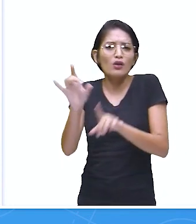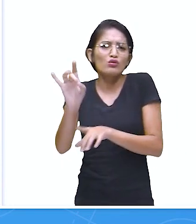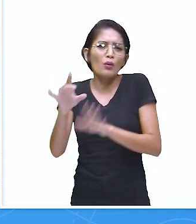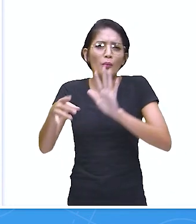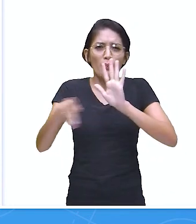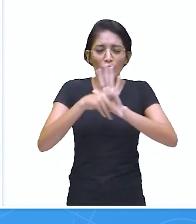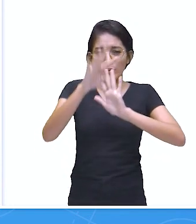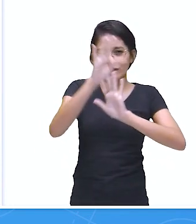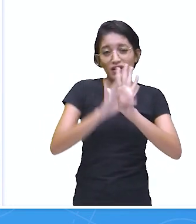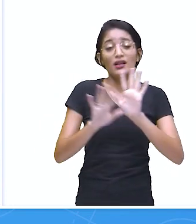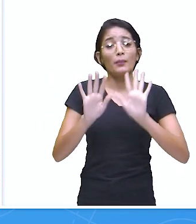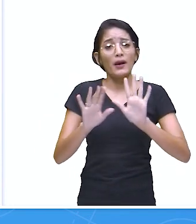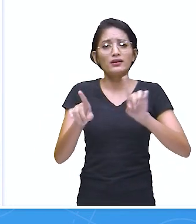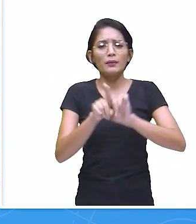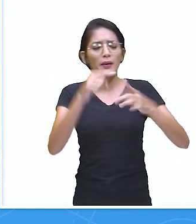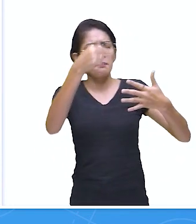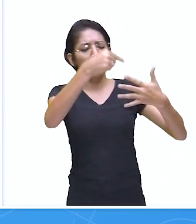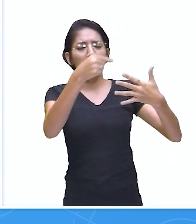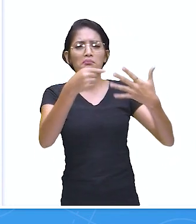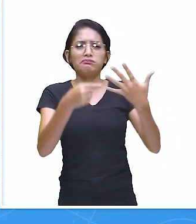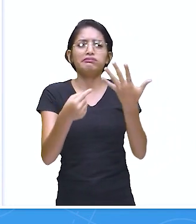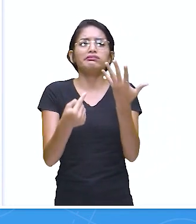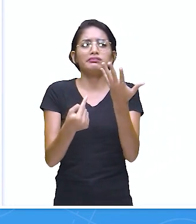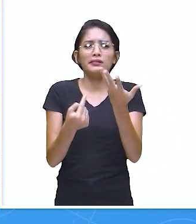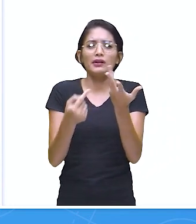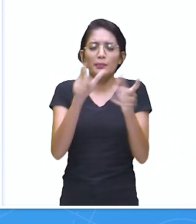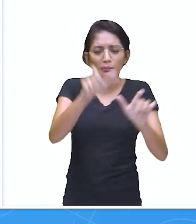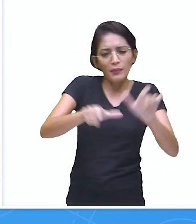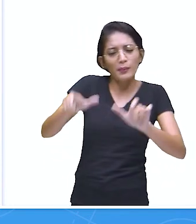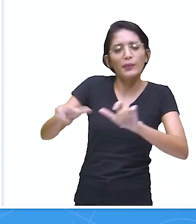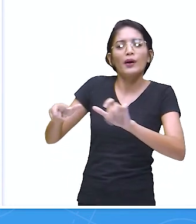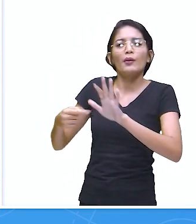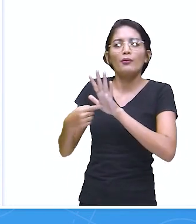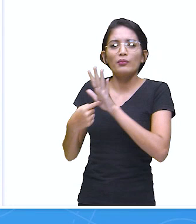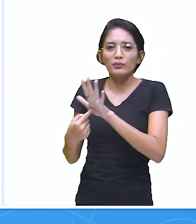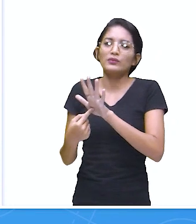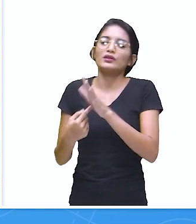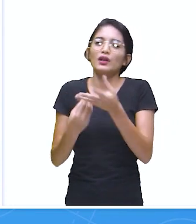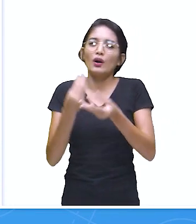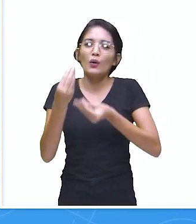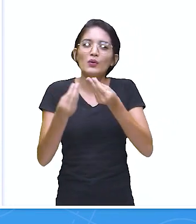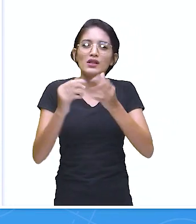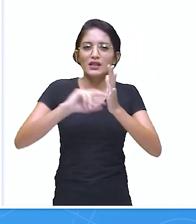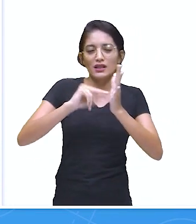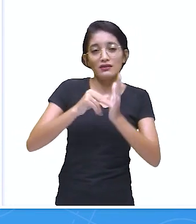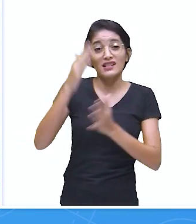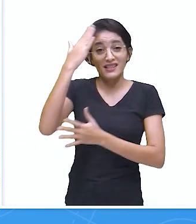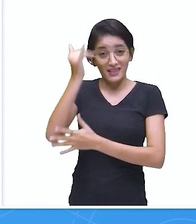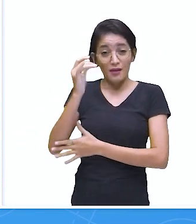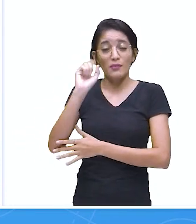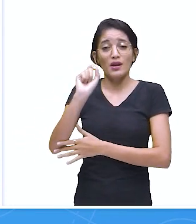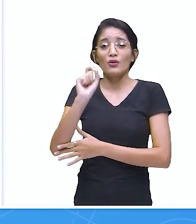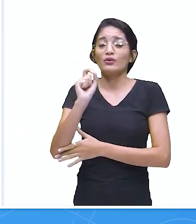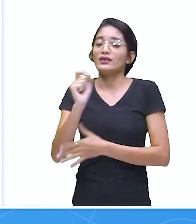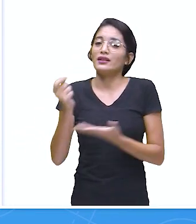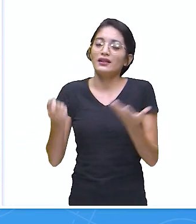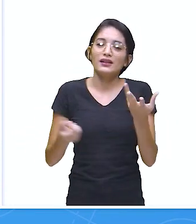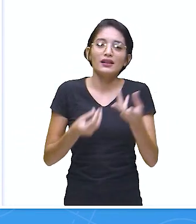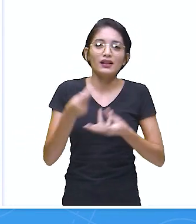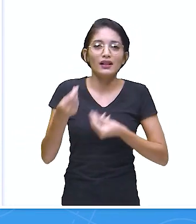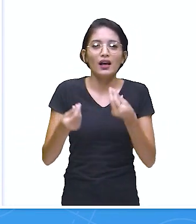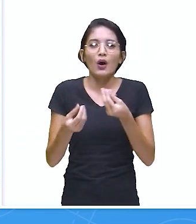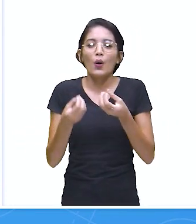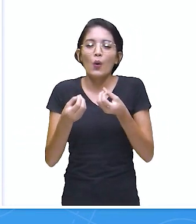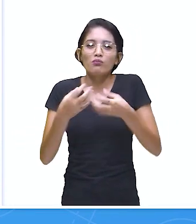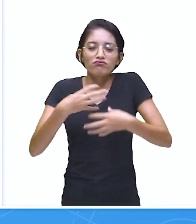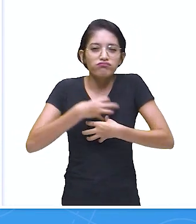mas os aspectos dos personagens também vai te indicar a ironia do texto, para você saber o que o